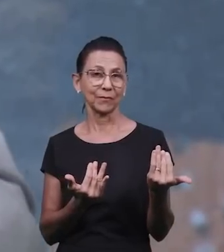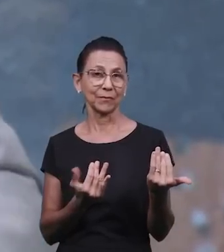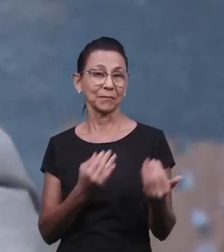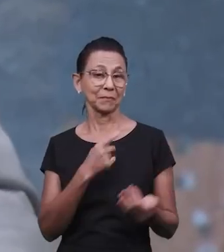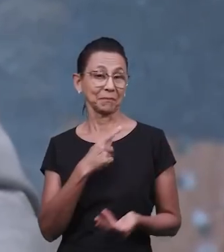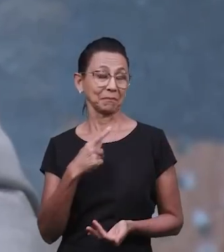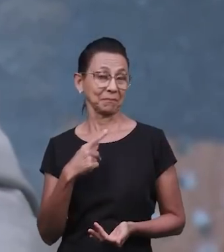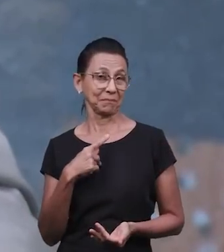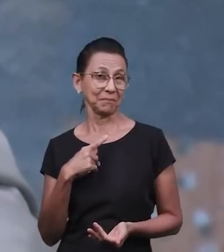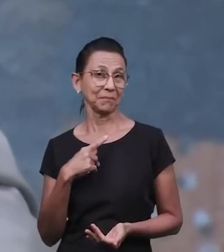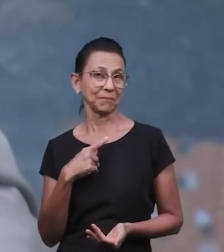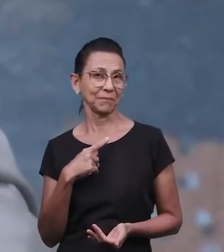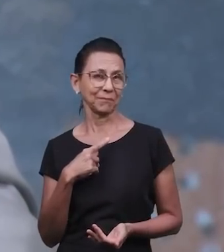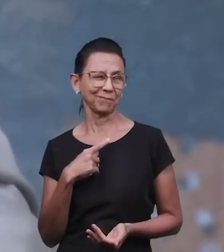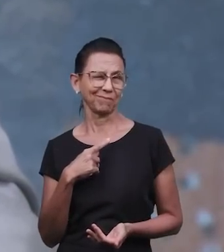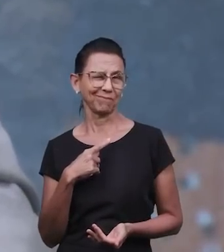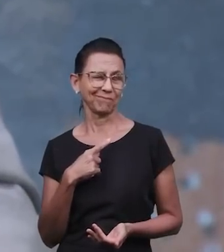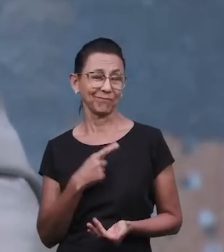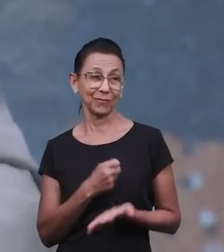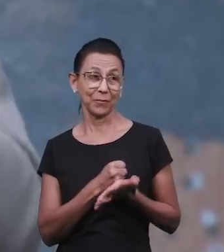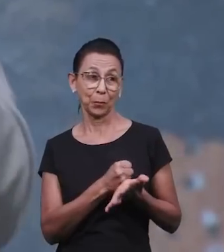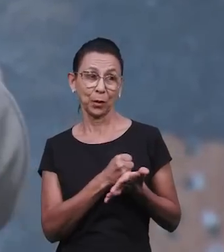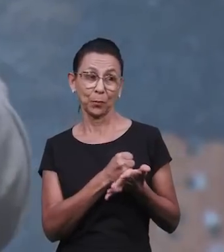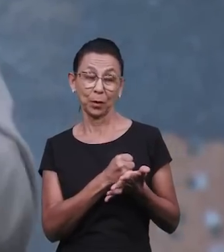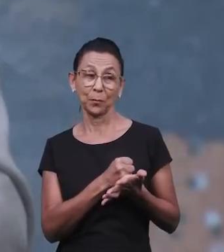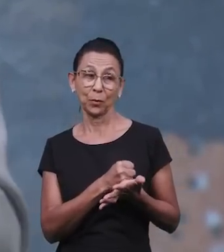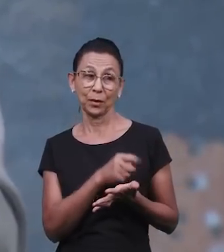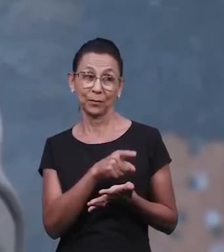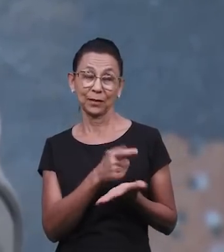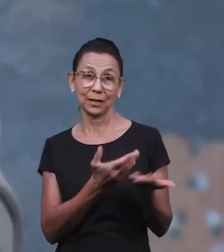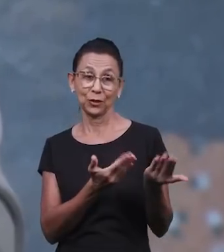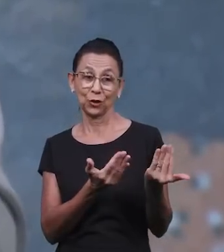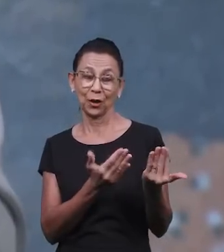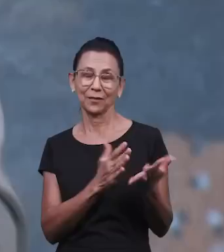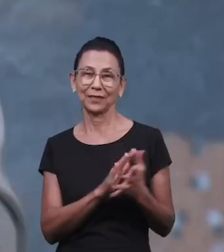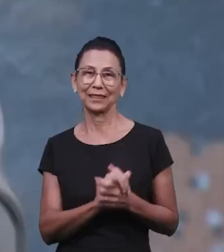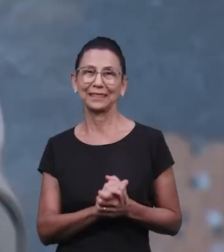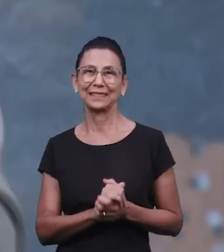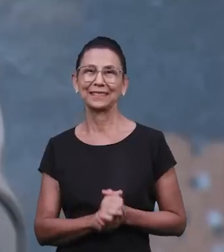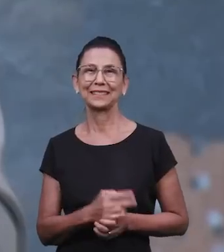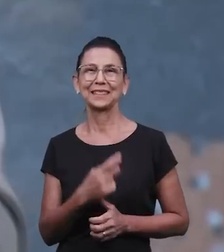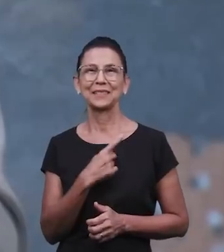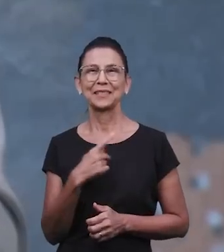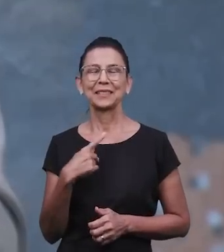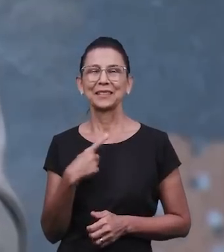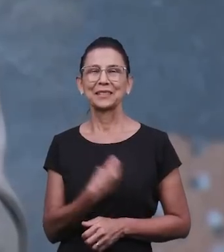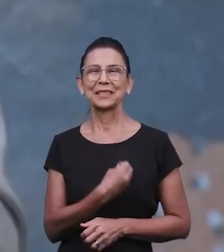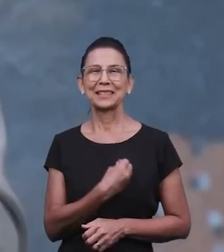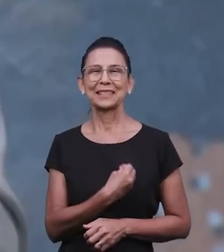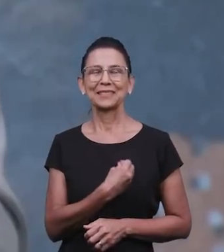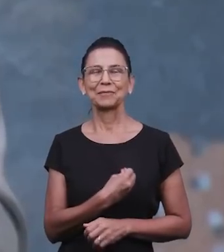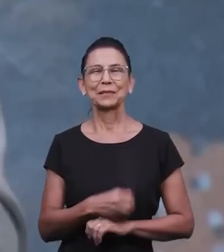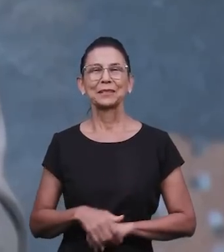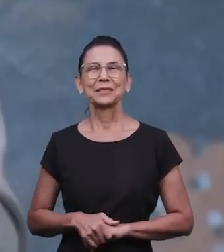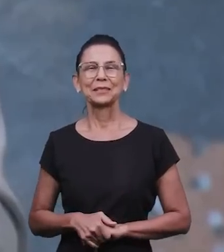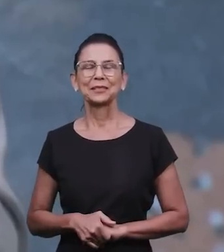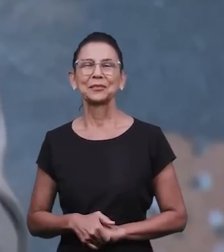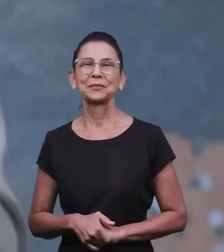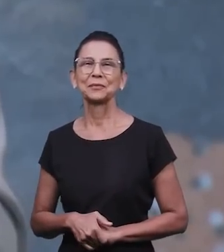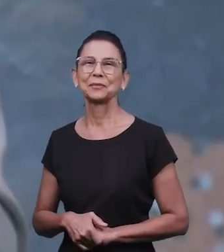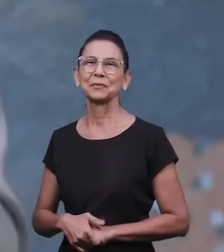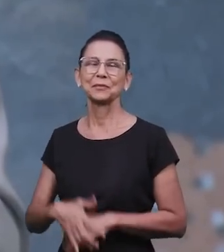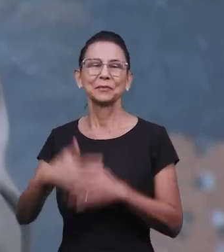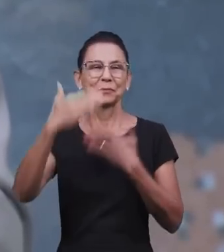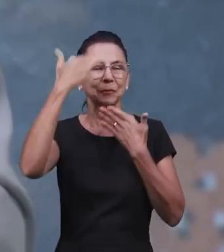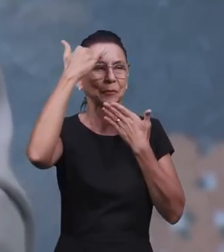aqui do nosso programa. Muito obrigado, Josiel, sempre muito solícito e muito pronto a estar conosco aqui na Rádio Manaim. Um